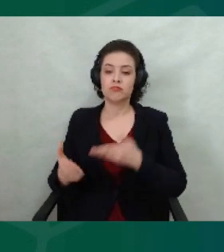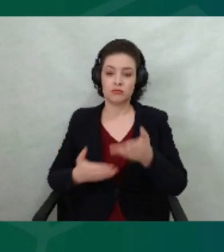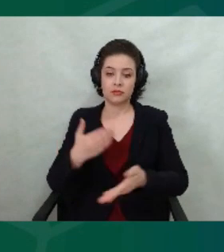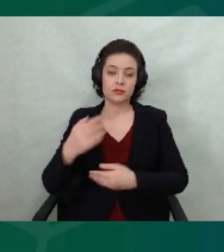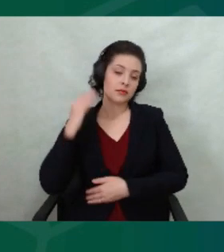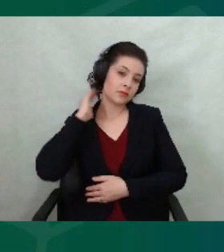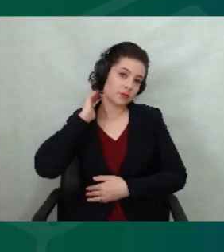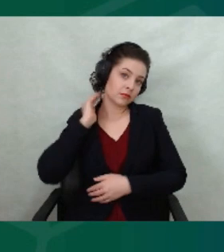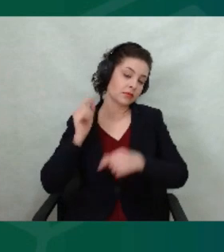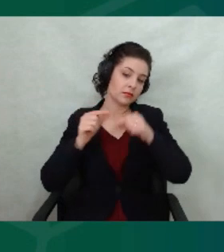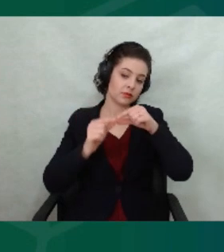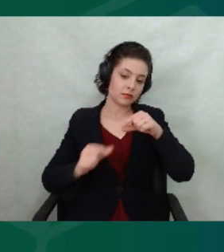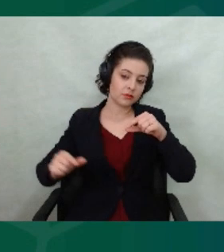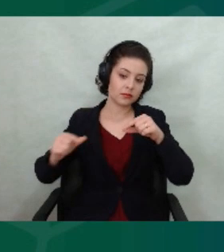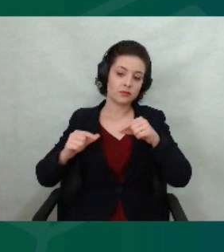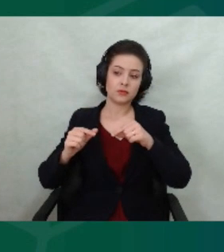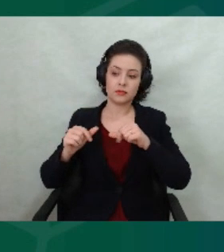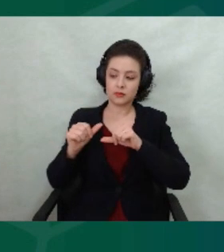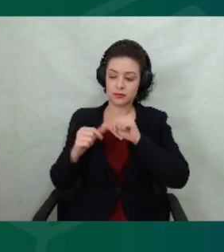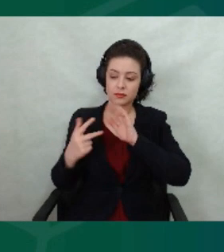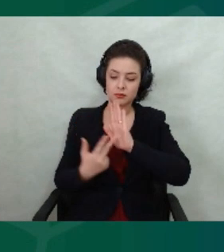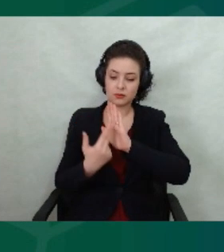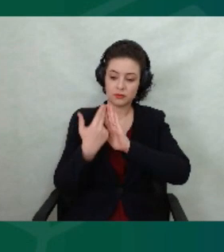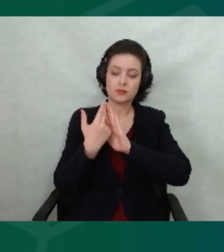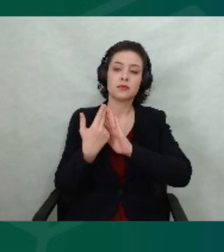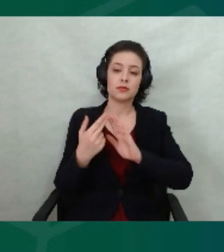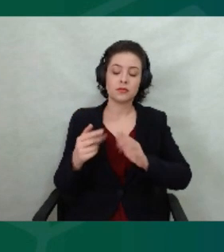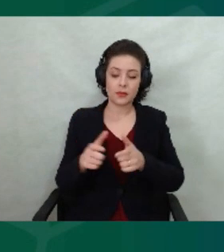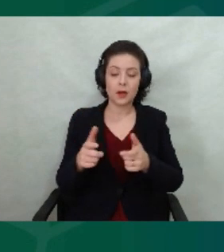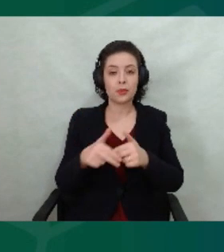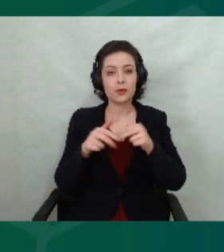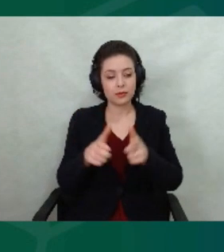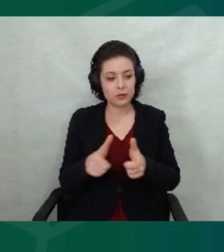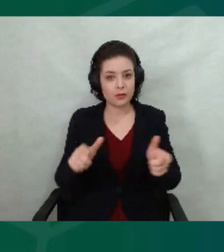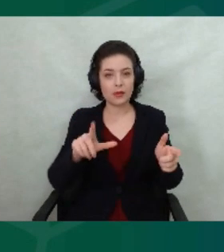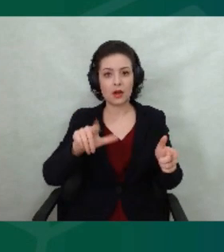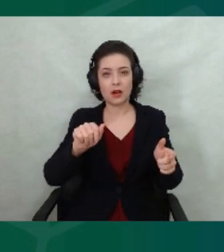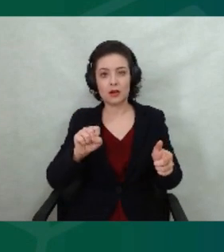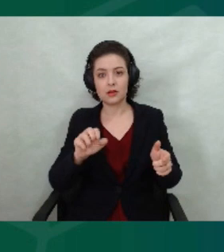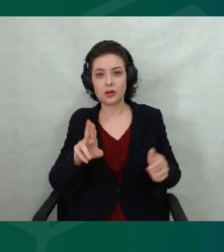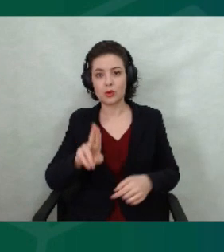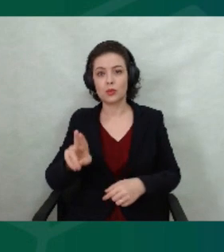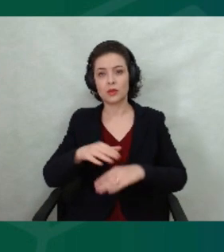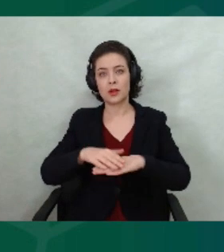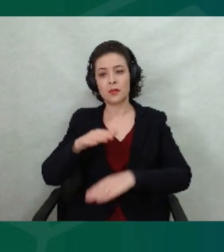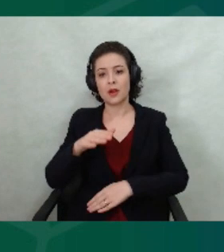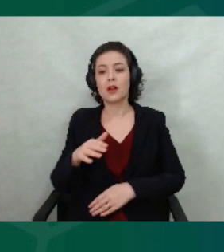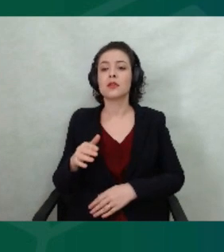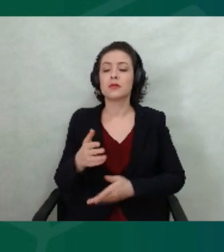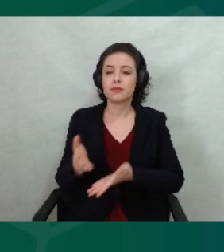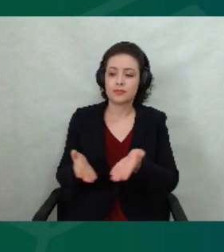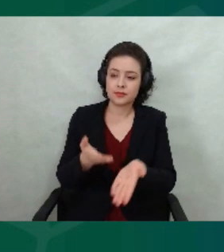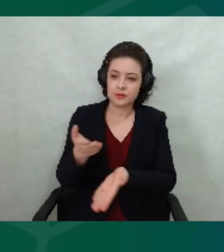tivemos uma expansão da laser terapia. Portanto, nós podemos contar muitíssimo com essa terapia, que